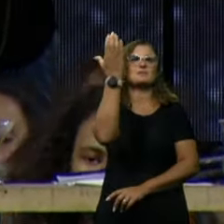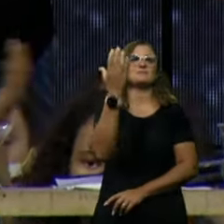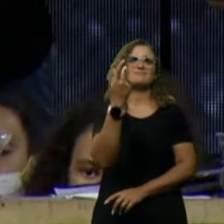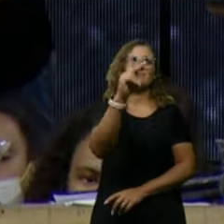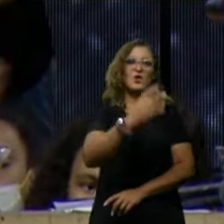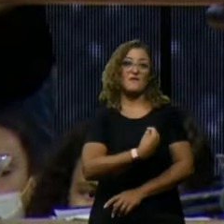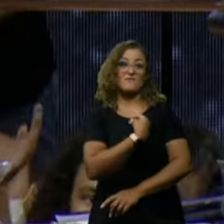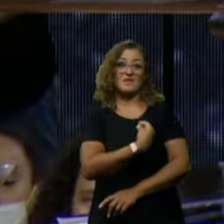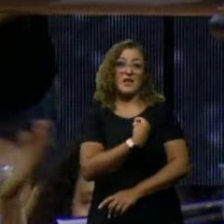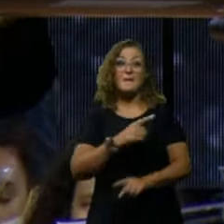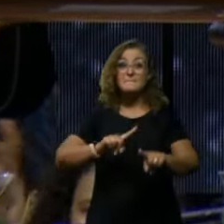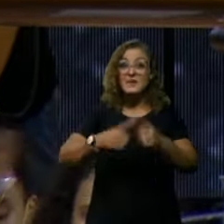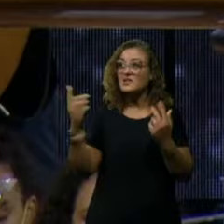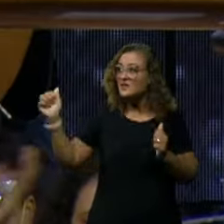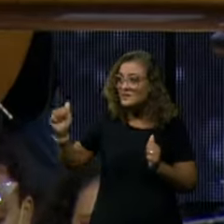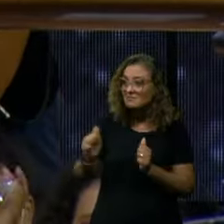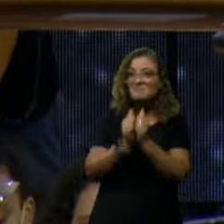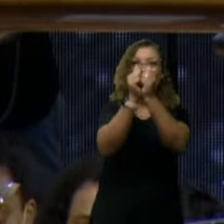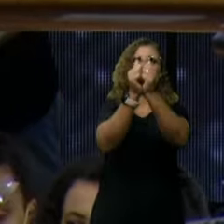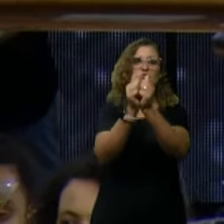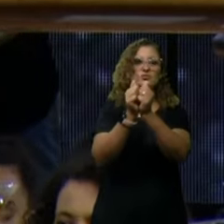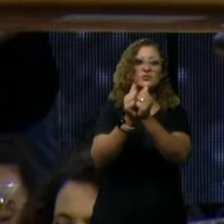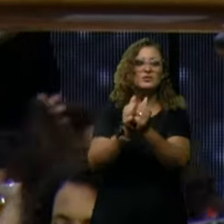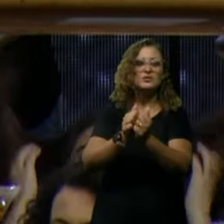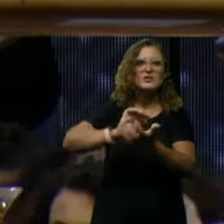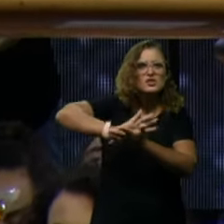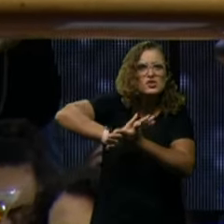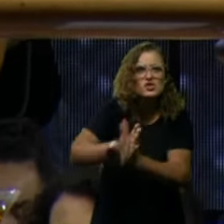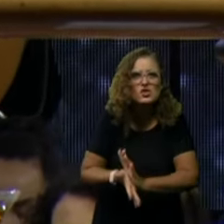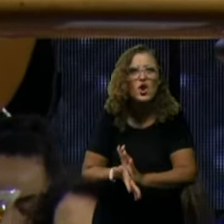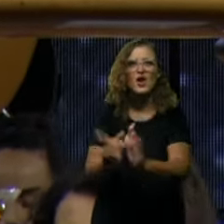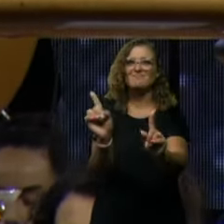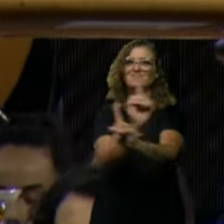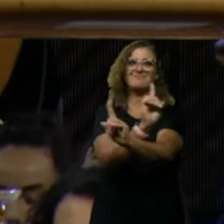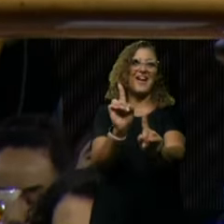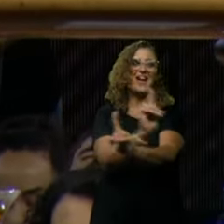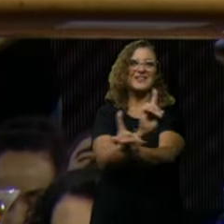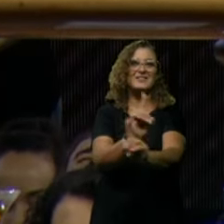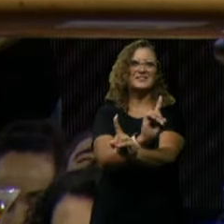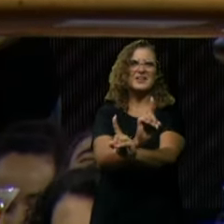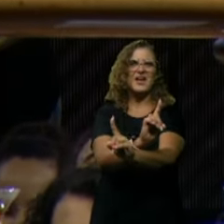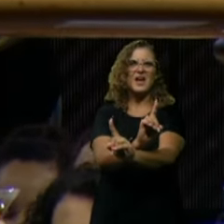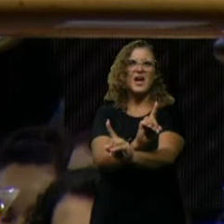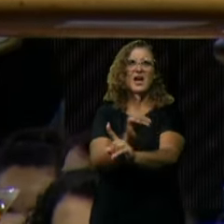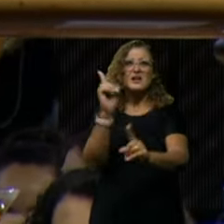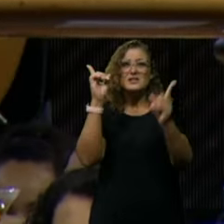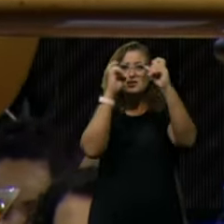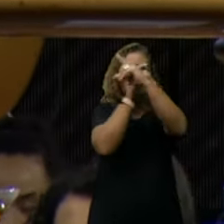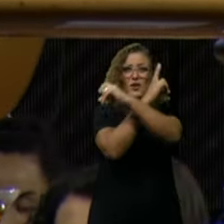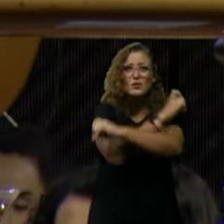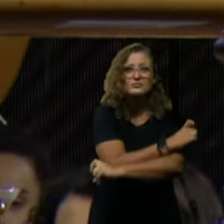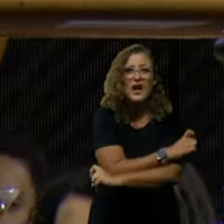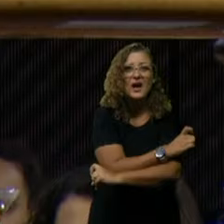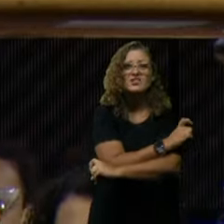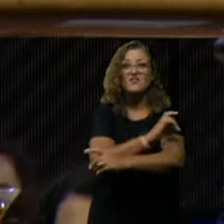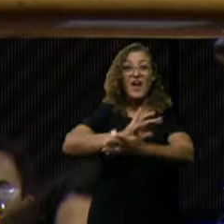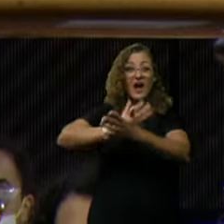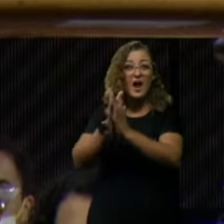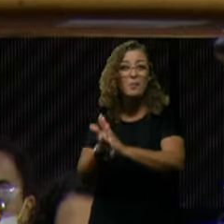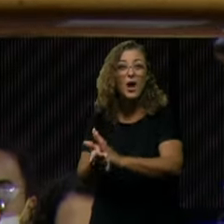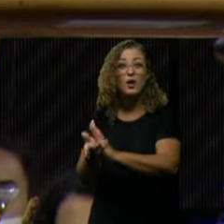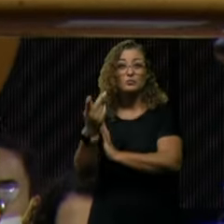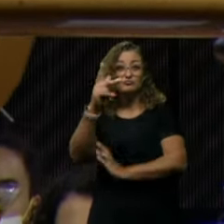semana não passa sobre voce esta doença não destrói você nessa luta não vai acabar com o teu